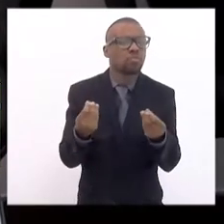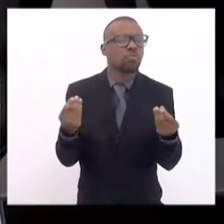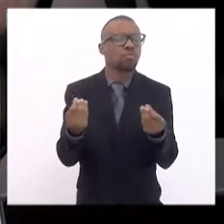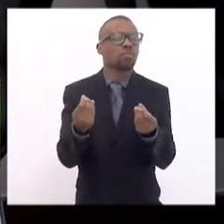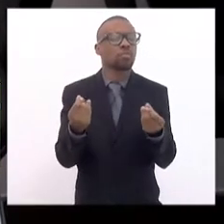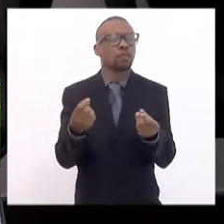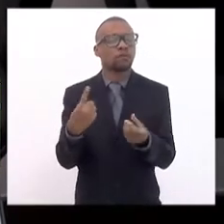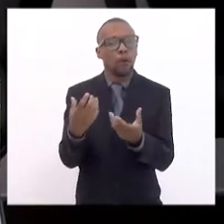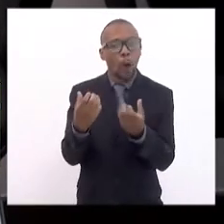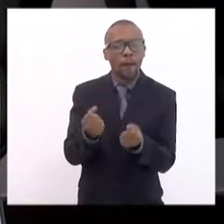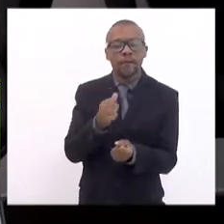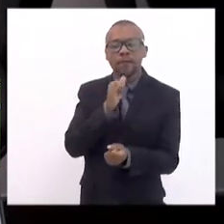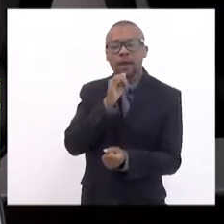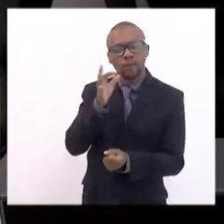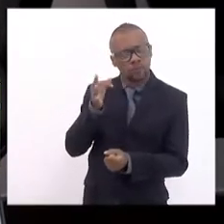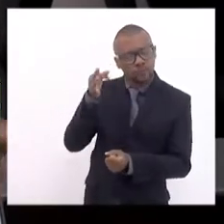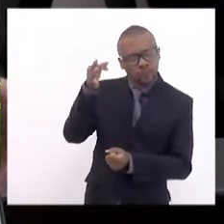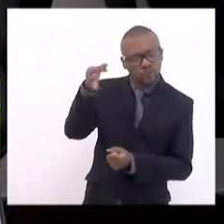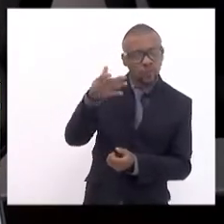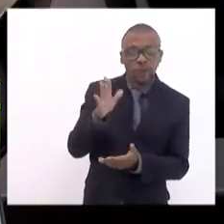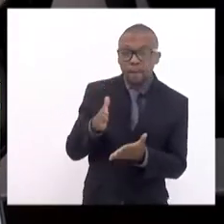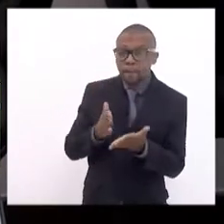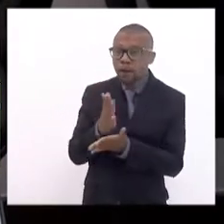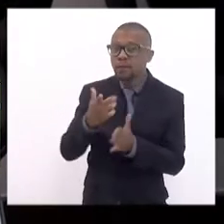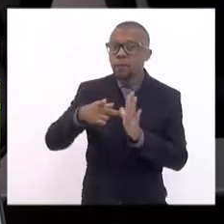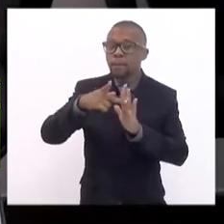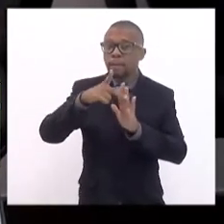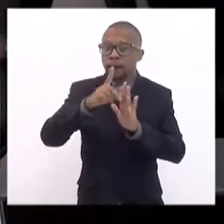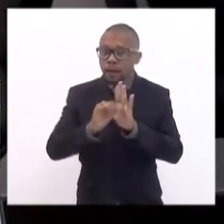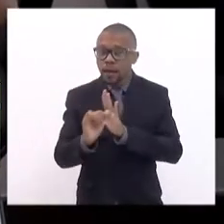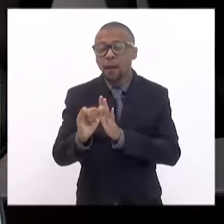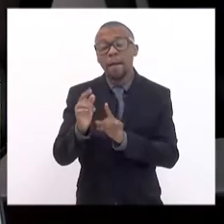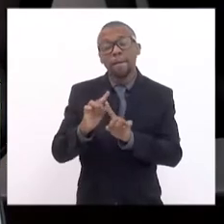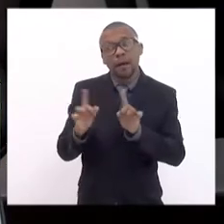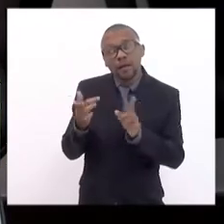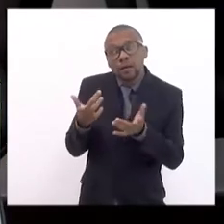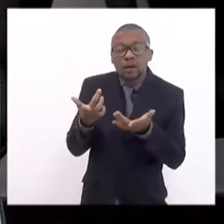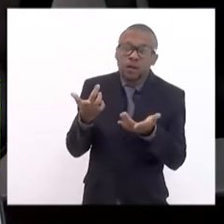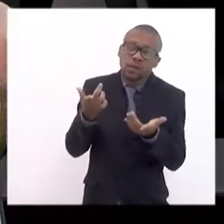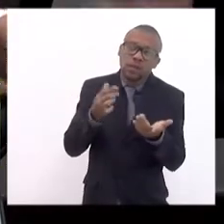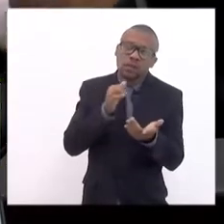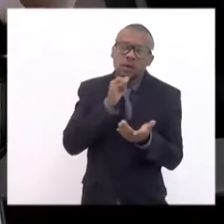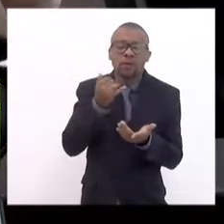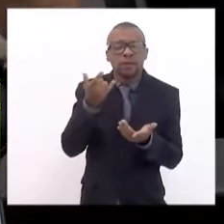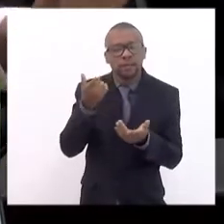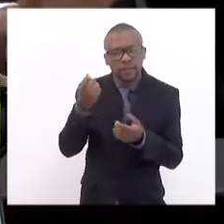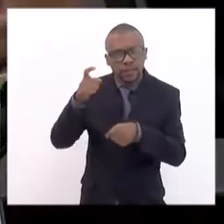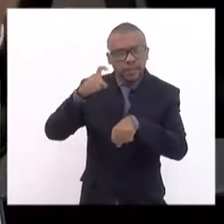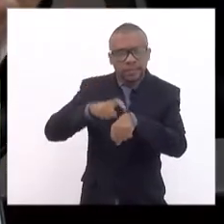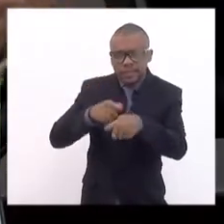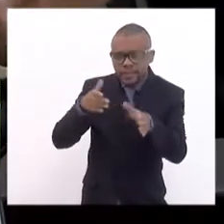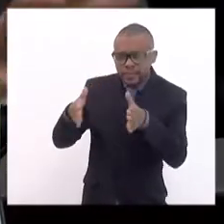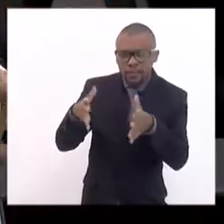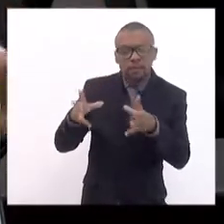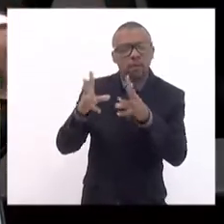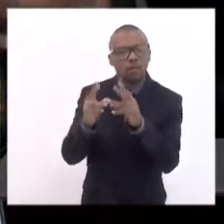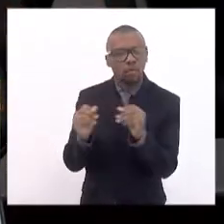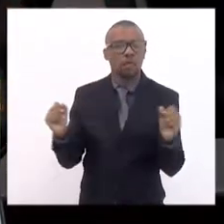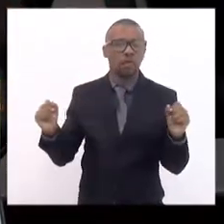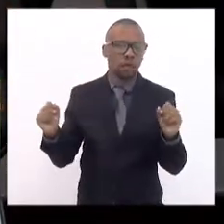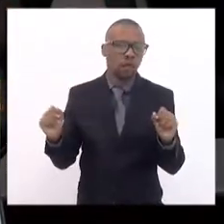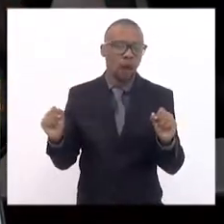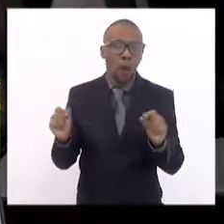admitir que amanhã se aprove uma lei, né? Agora eu acho que esses tempos vão se desanuviar, né? Mas se uma